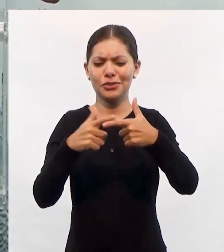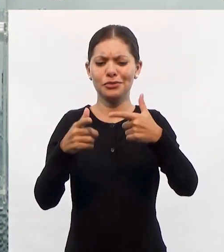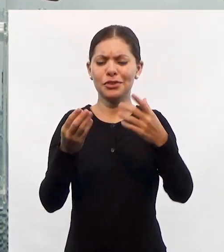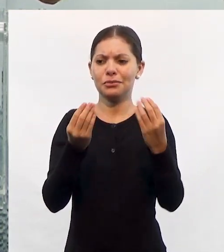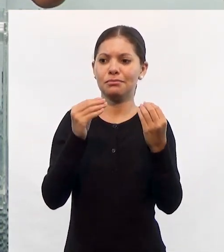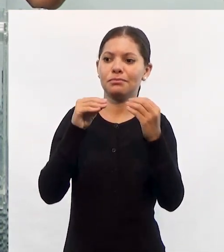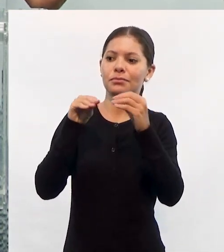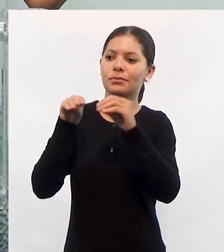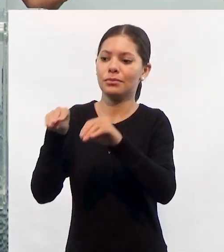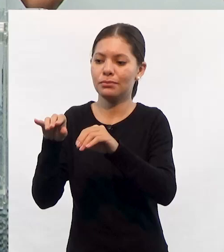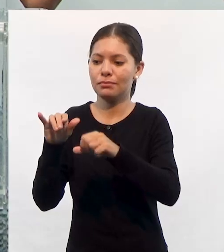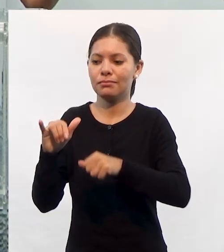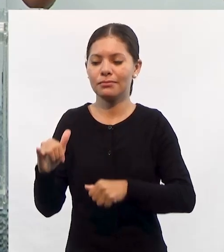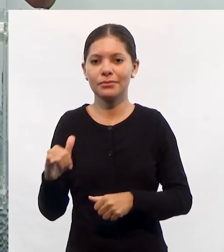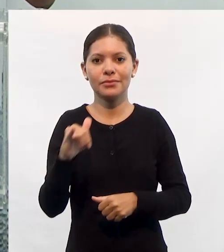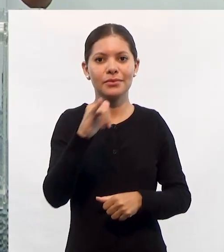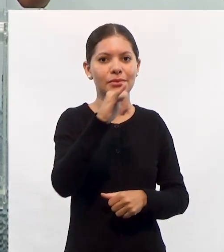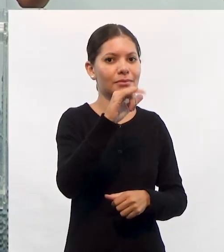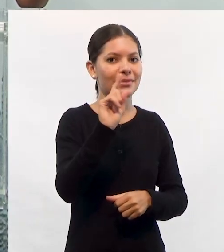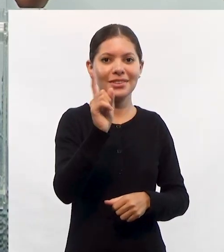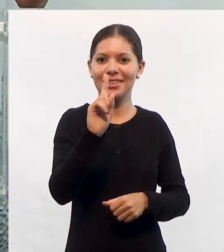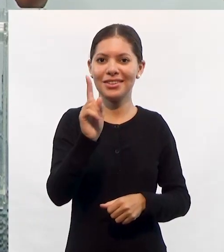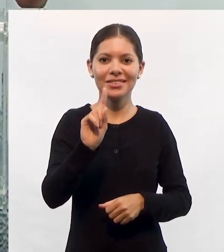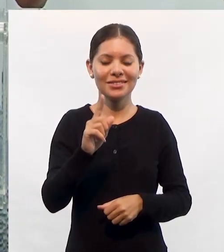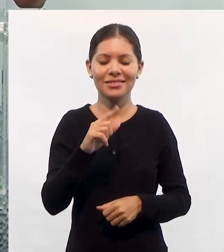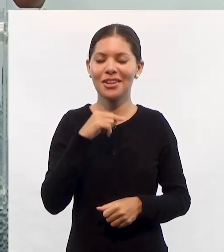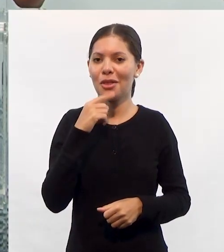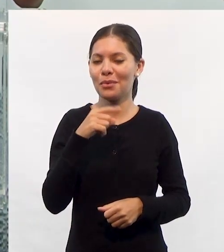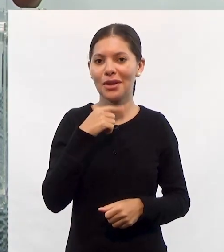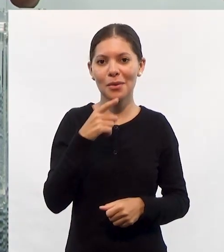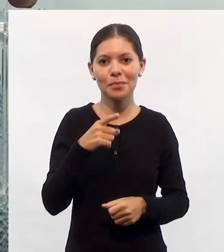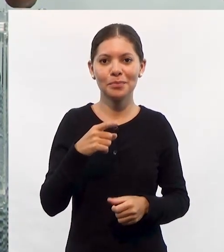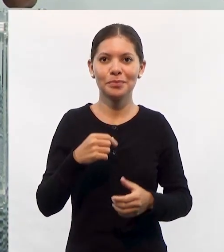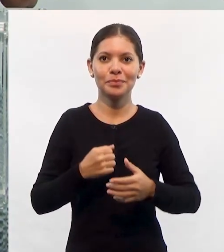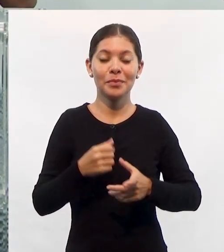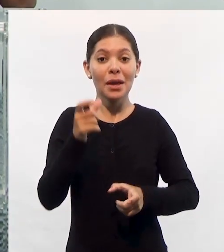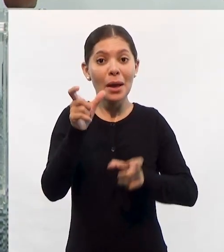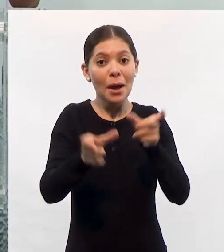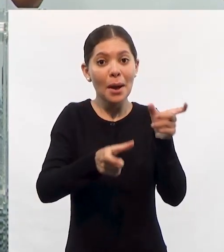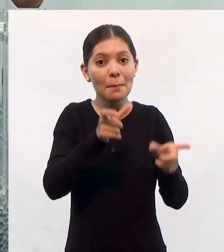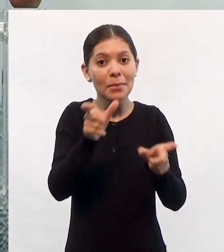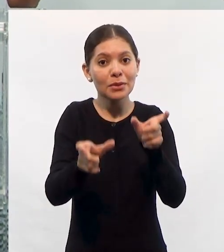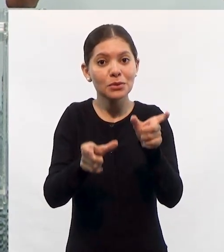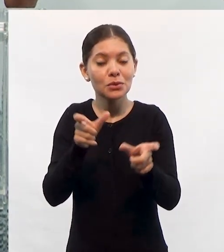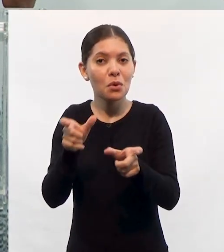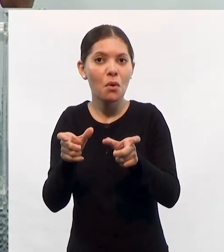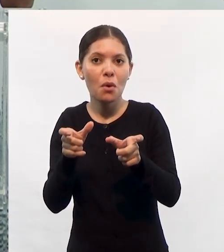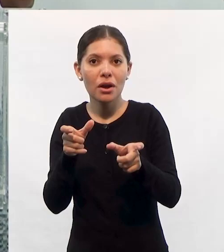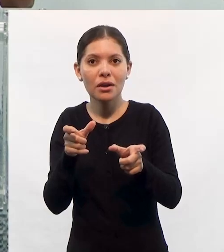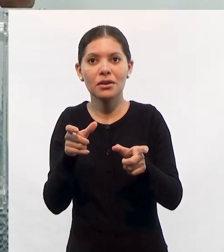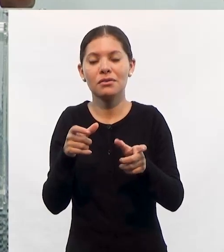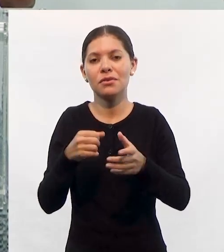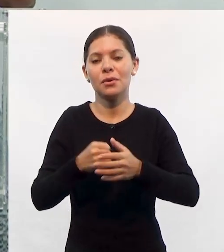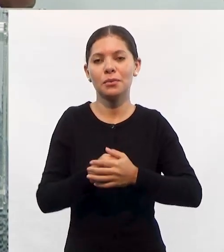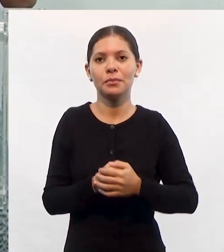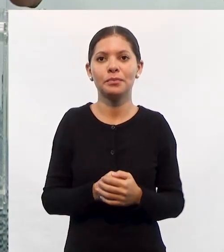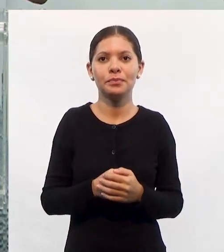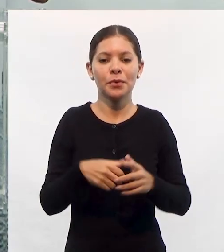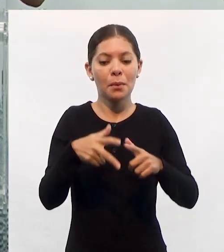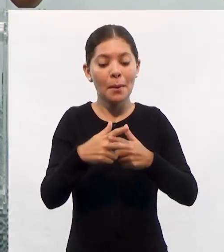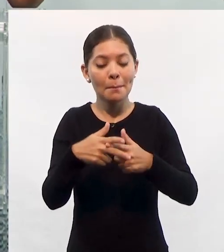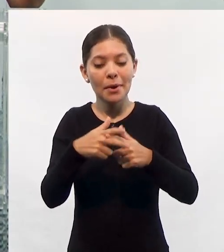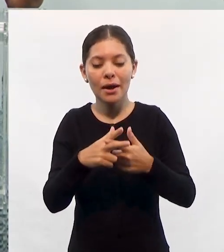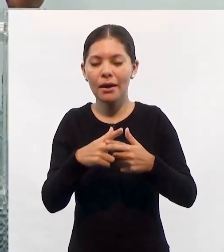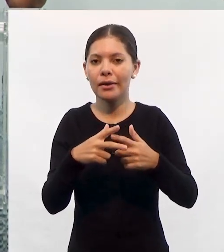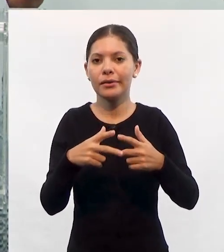geralmente, quando estão construindo um avião, o avião fica parado e as pessoas é que vão se mover em volta do avião, carregando com as máquinas,